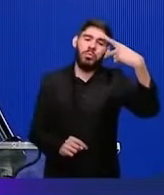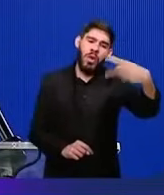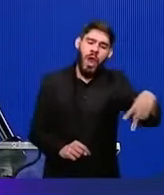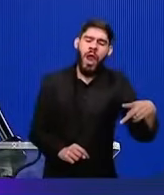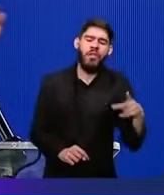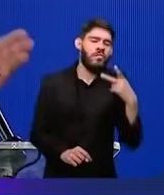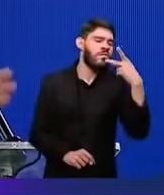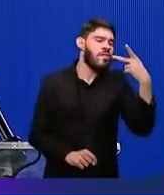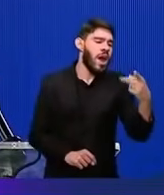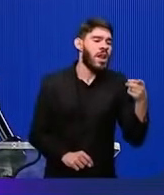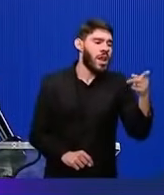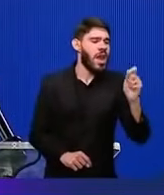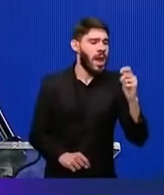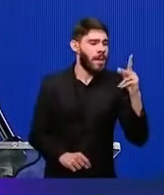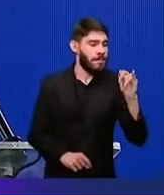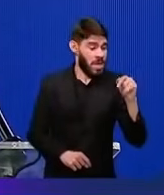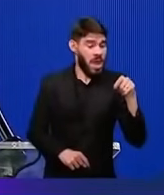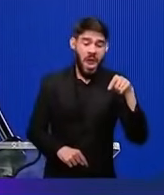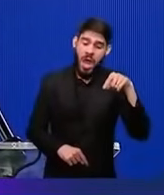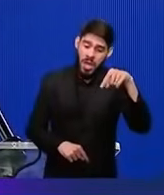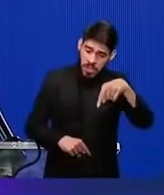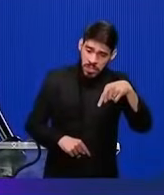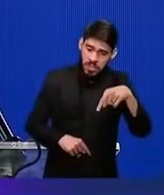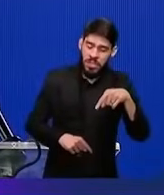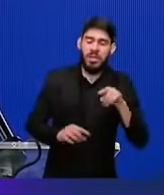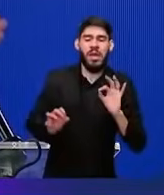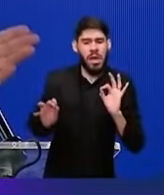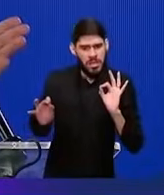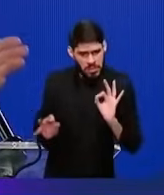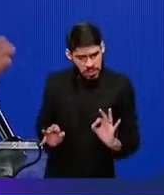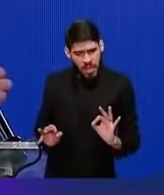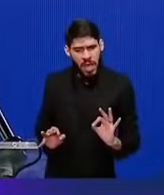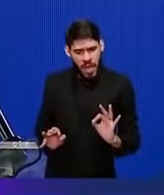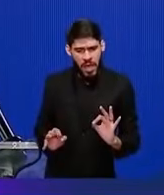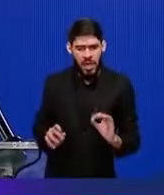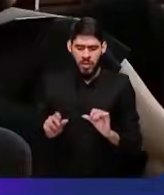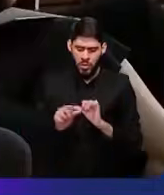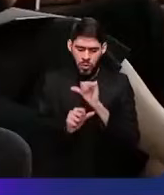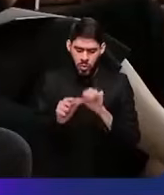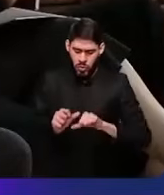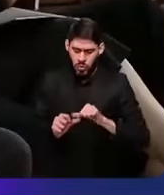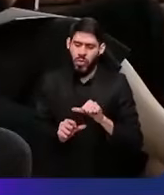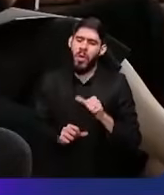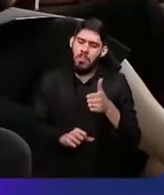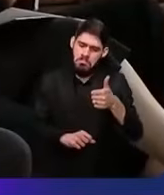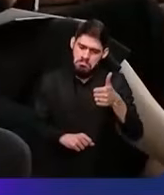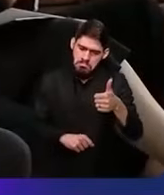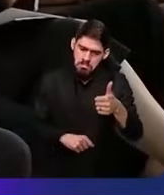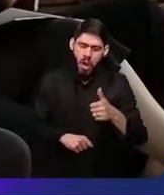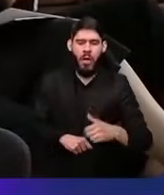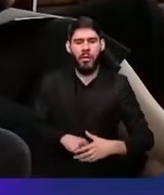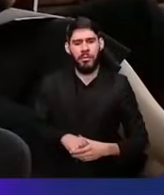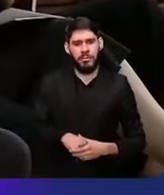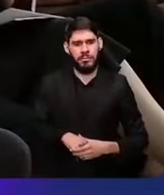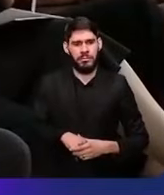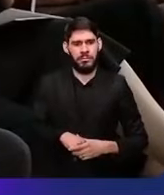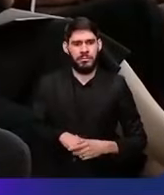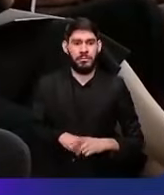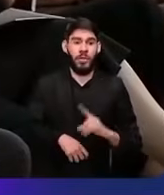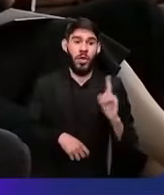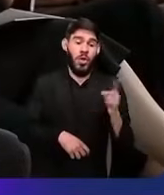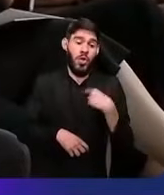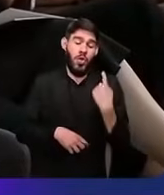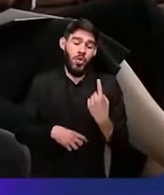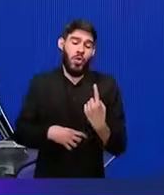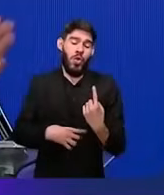Api, eu acho que isso aqui vai funcionar. Essa reforma vai funcionar. E nós adotamos o